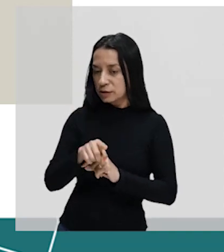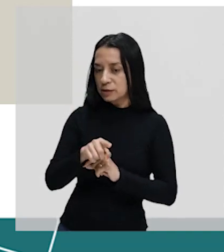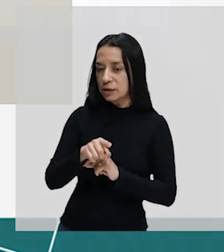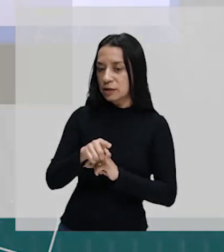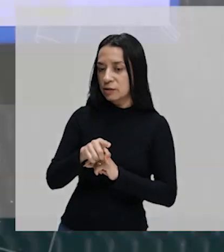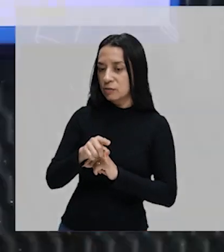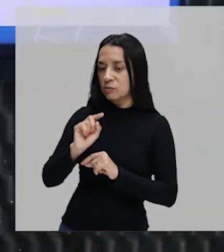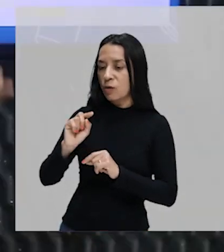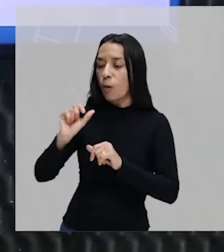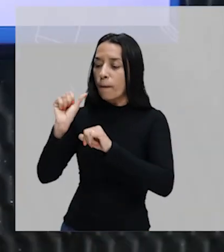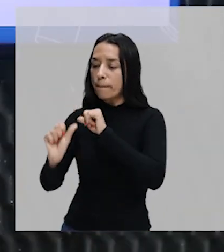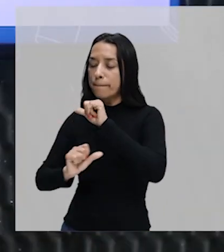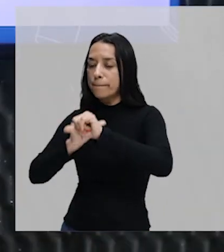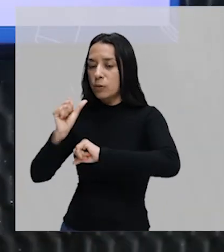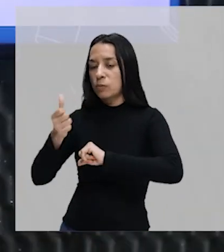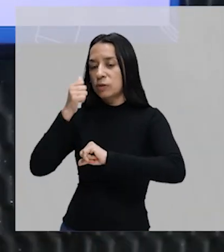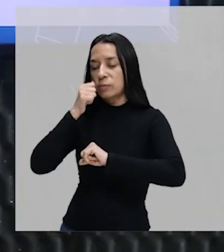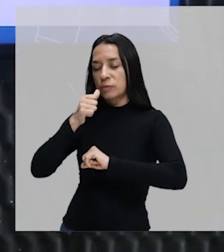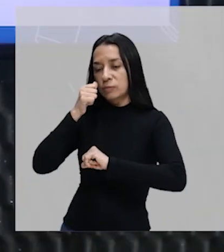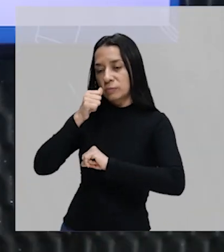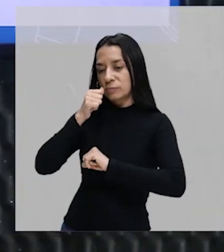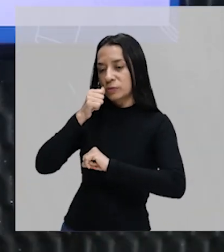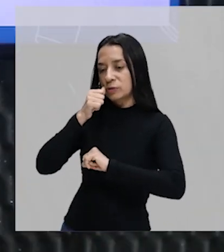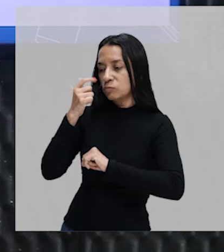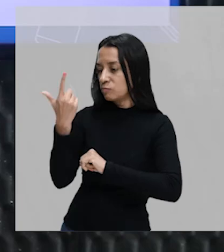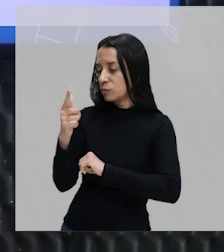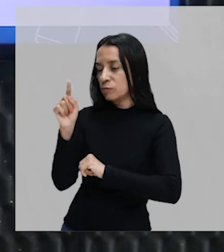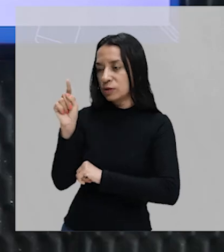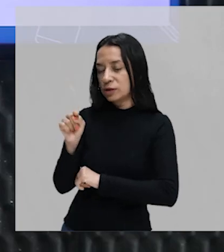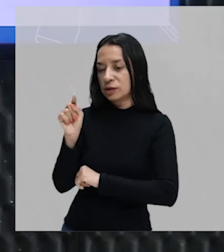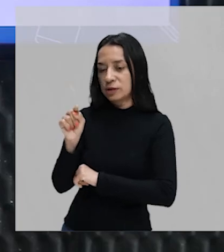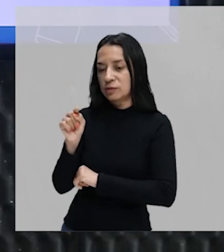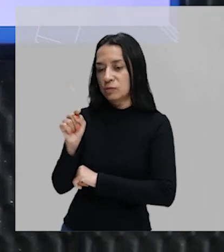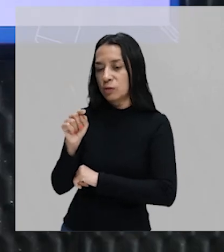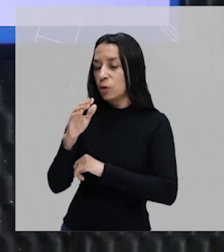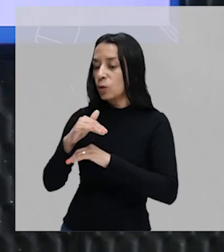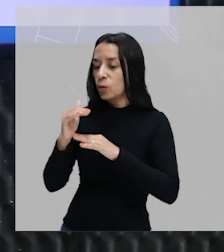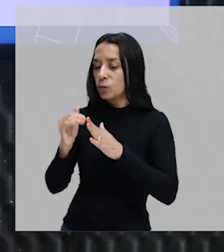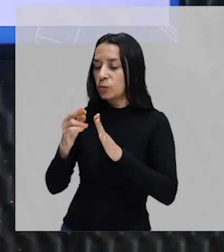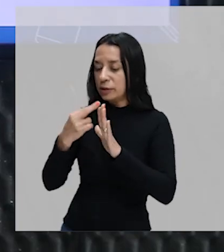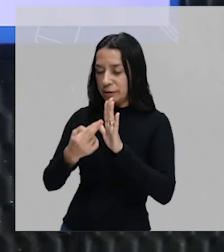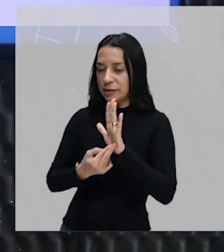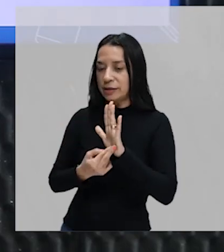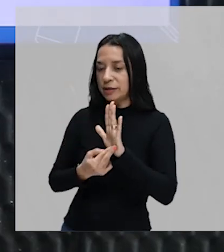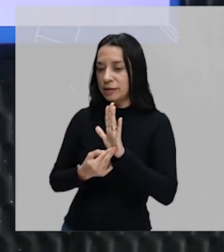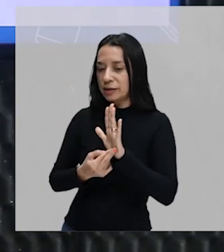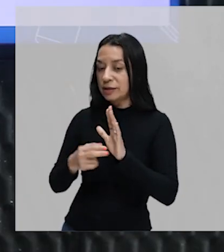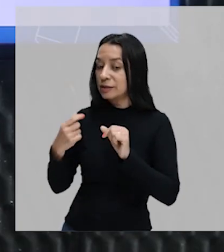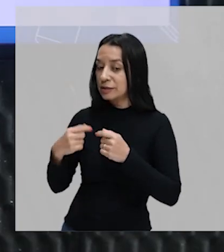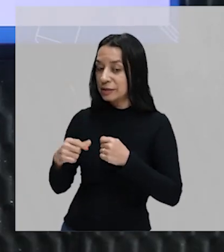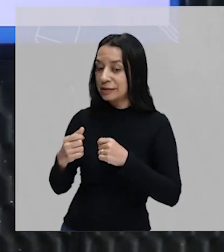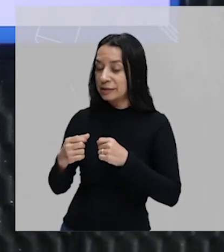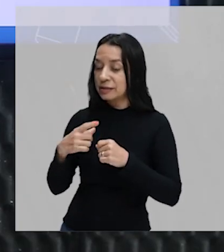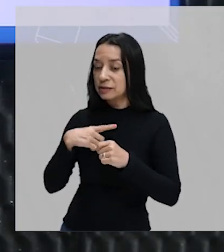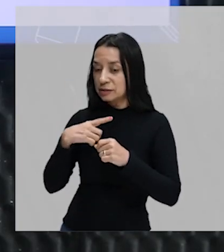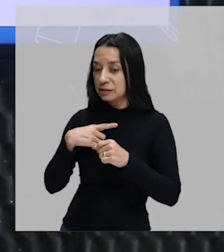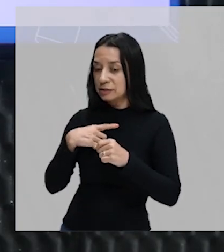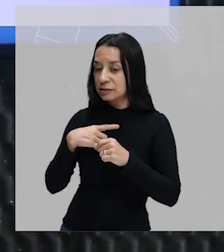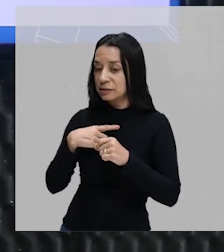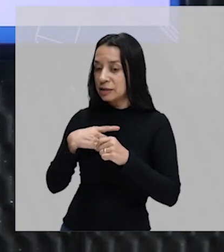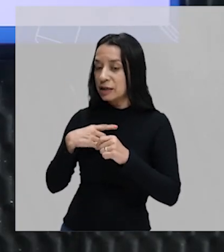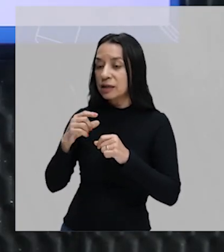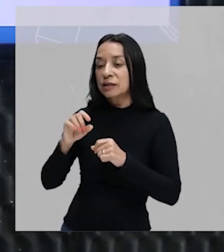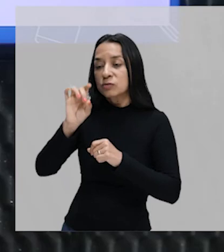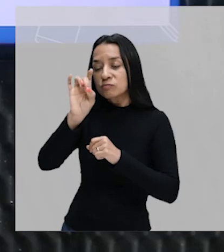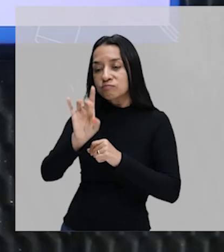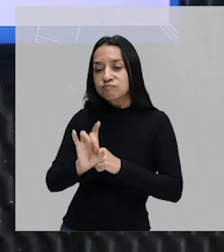para o feminino sem acento. Não é, toda regra tem sua exceção. Então, a Hungria, ela é